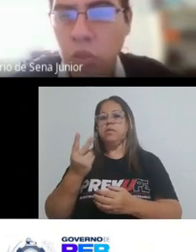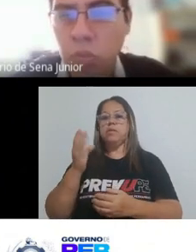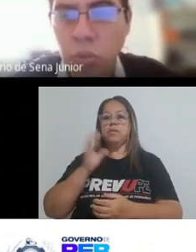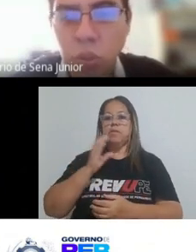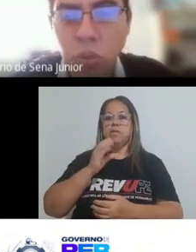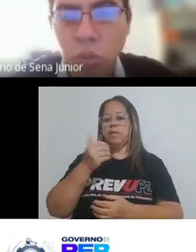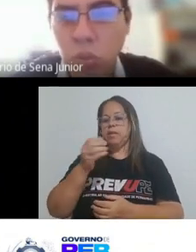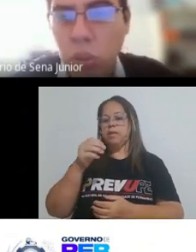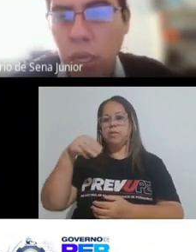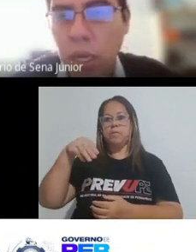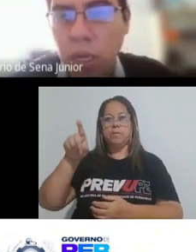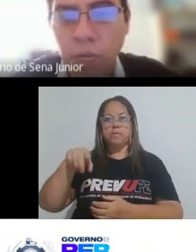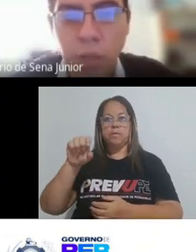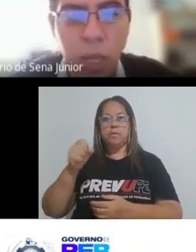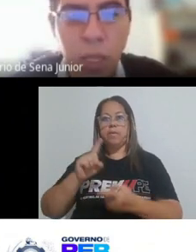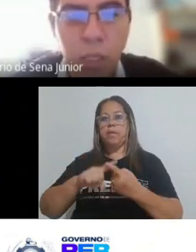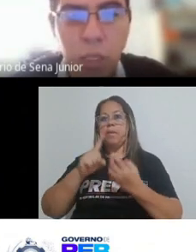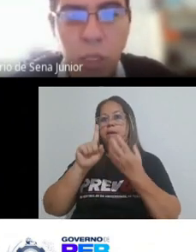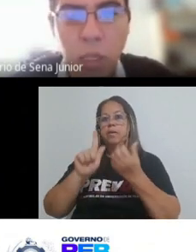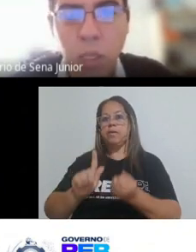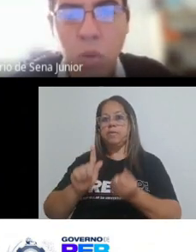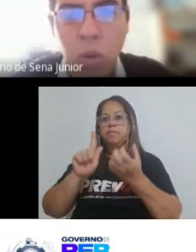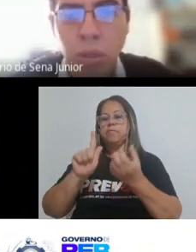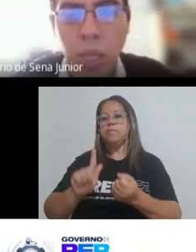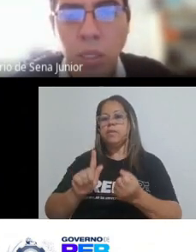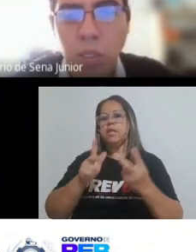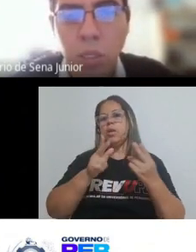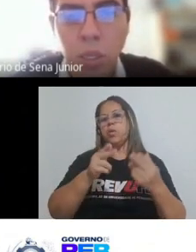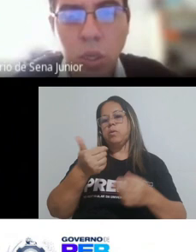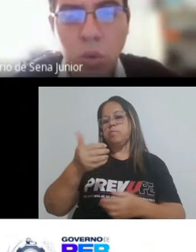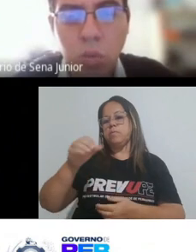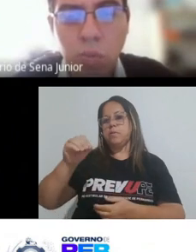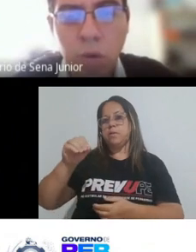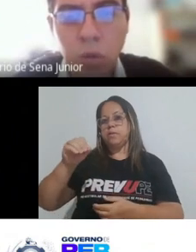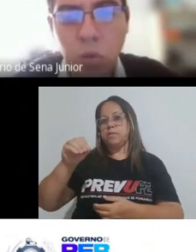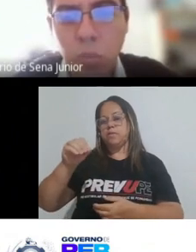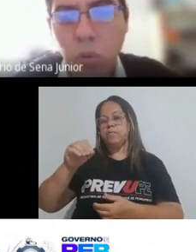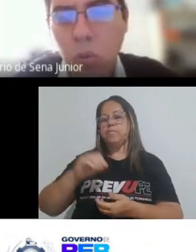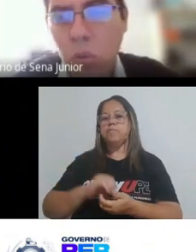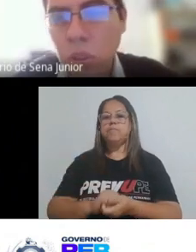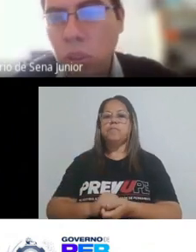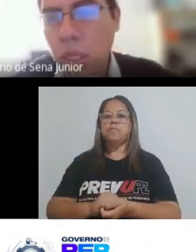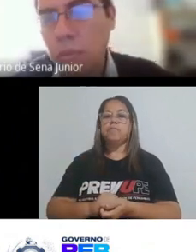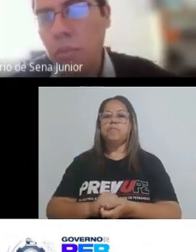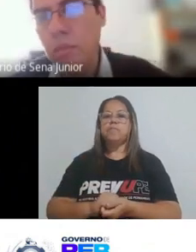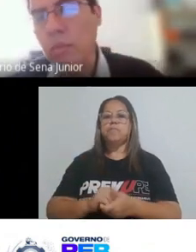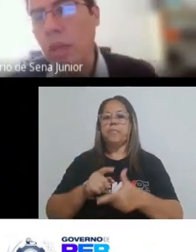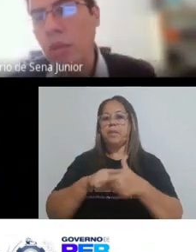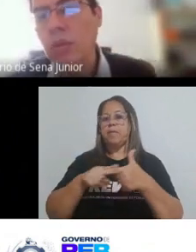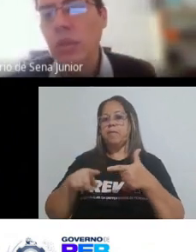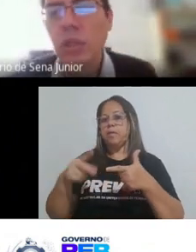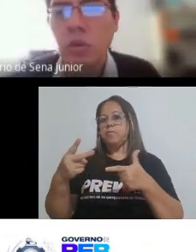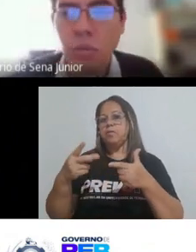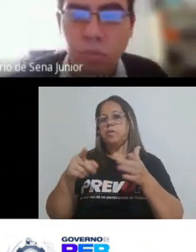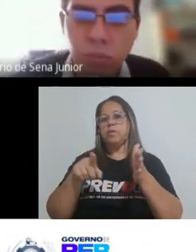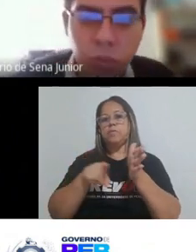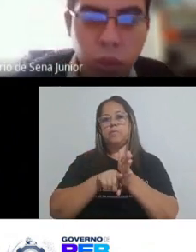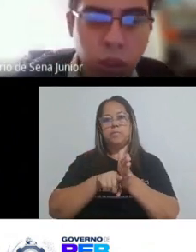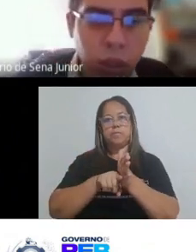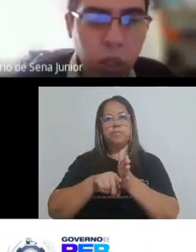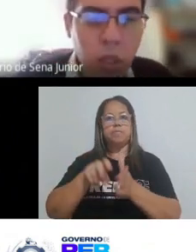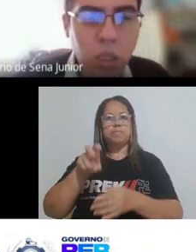10 metros por segundo, e a gravidade, né, igual a 10, o fator por 2 dá menos 5.